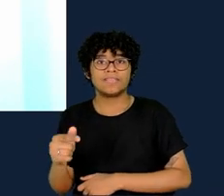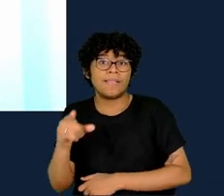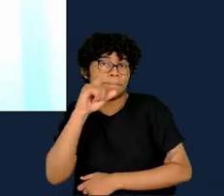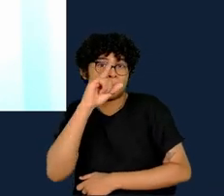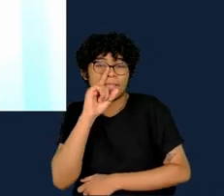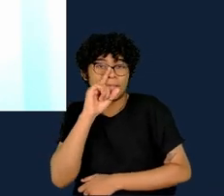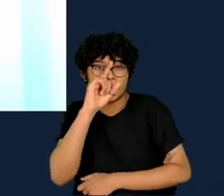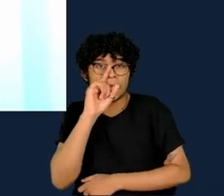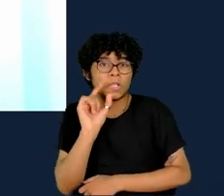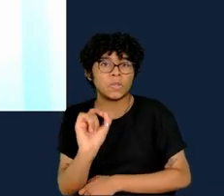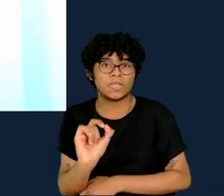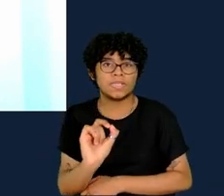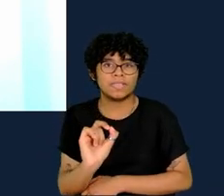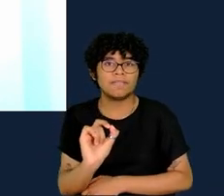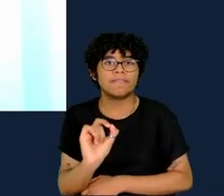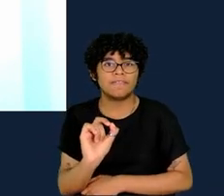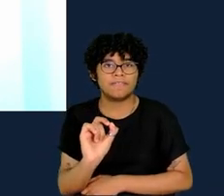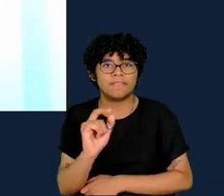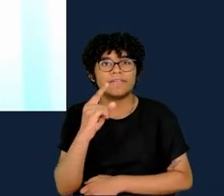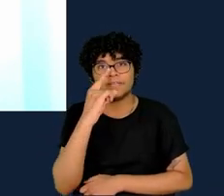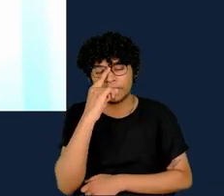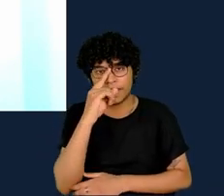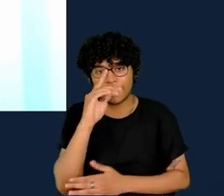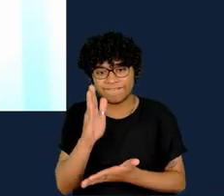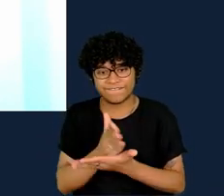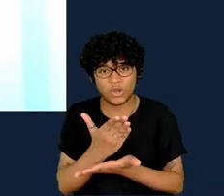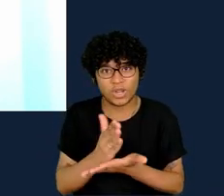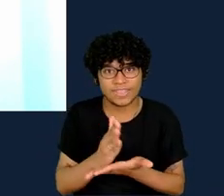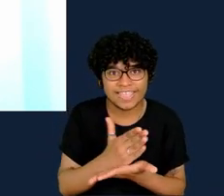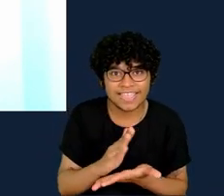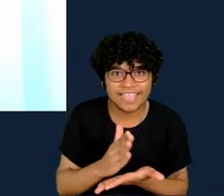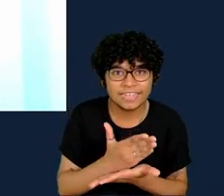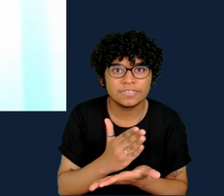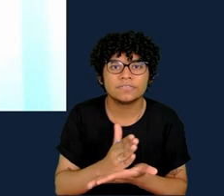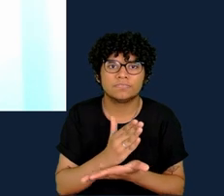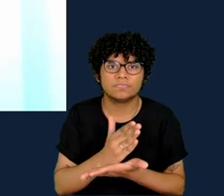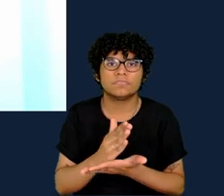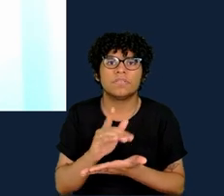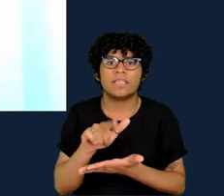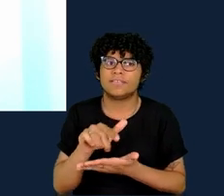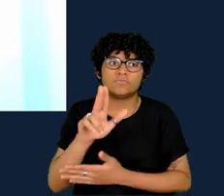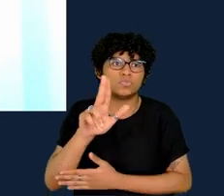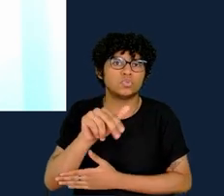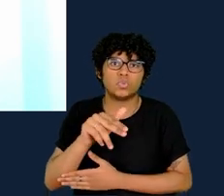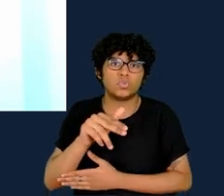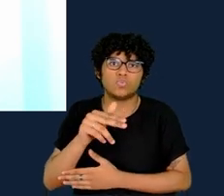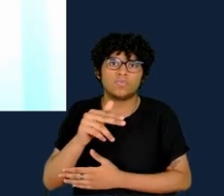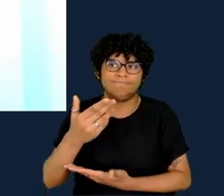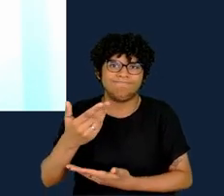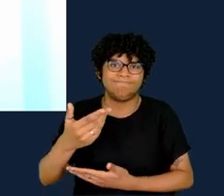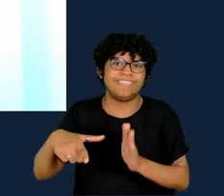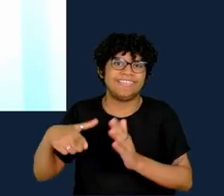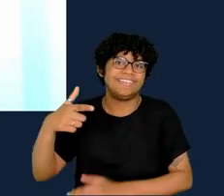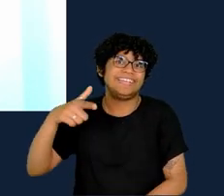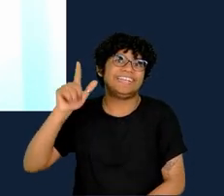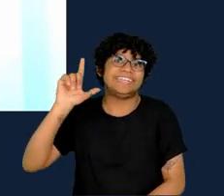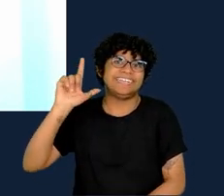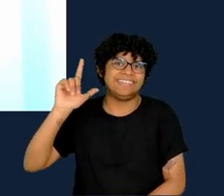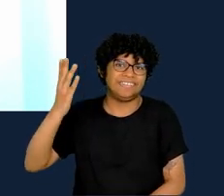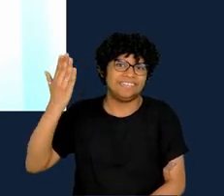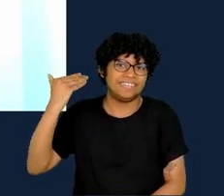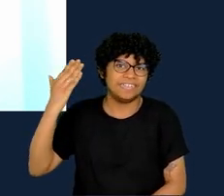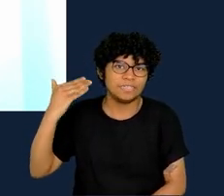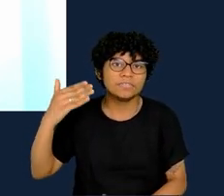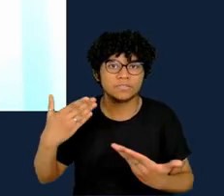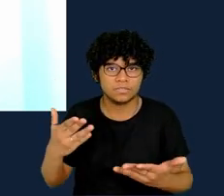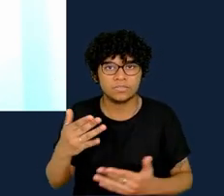exemplo, delinear fronteiras de uma maneira que nunca foi articulada antes. Então, acho que o exemplo